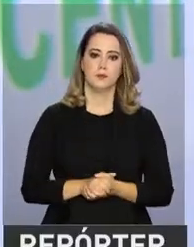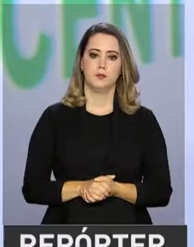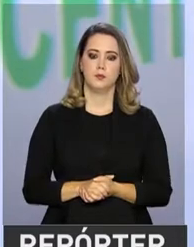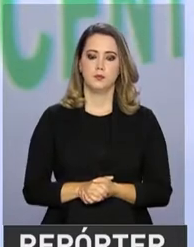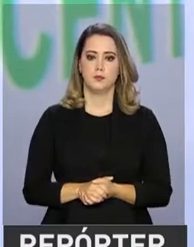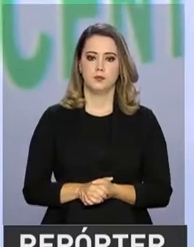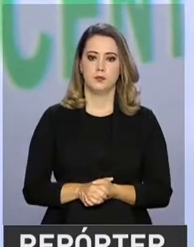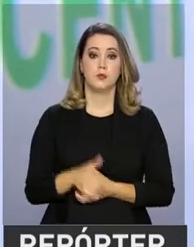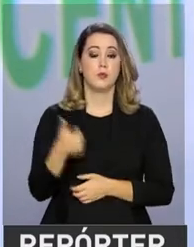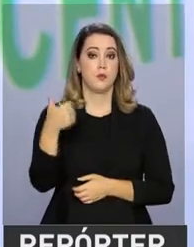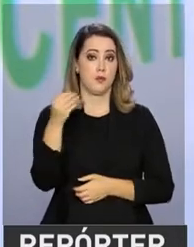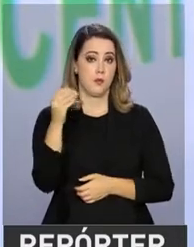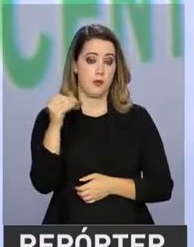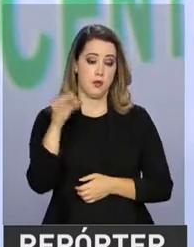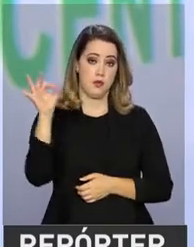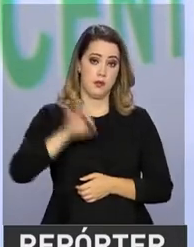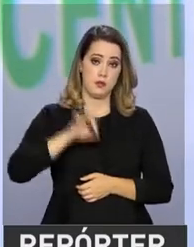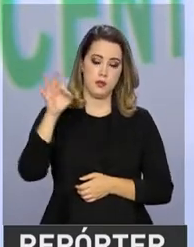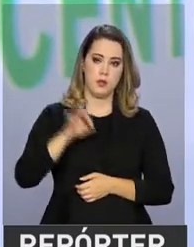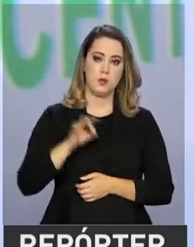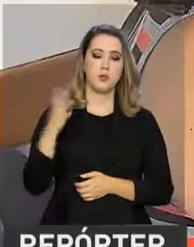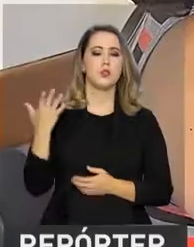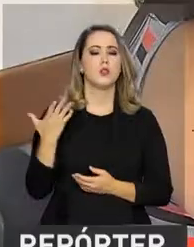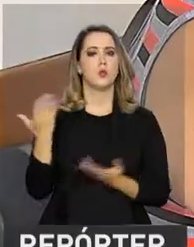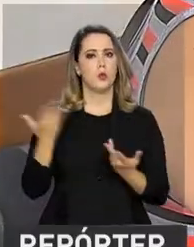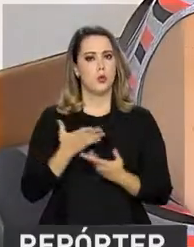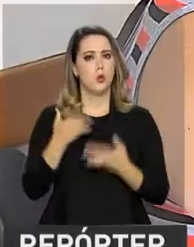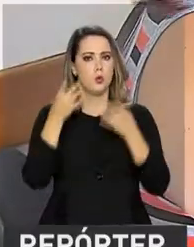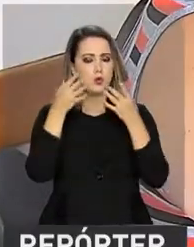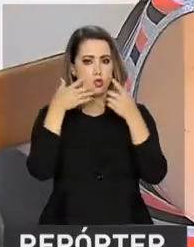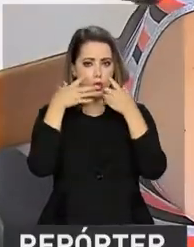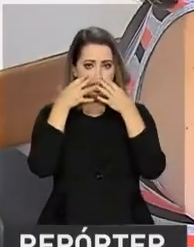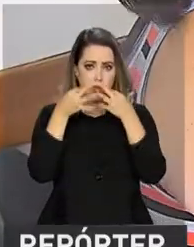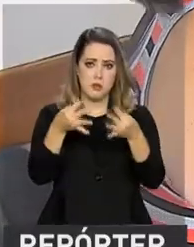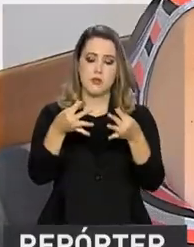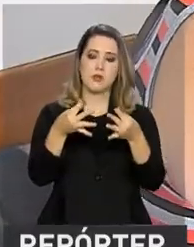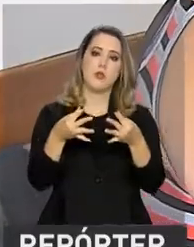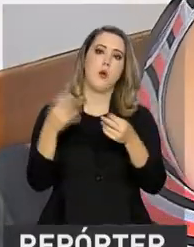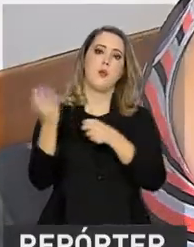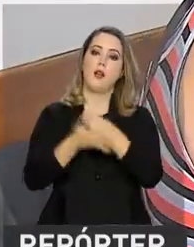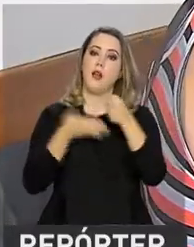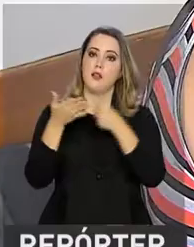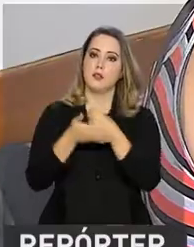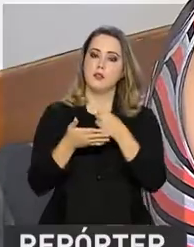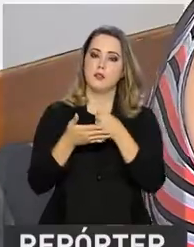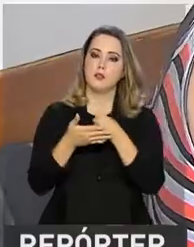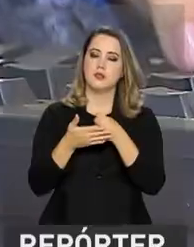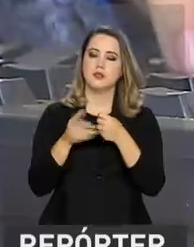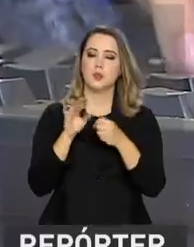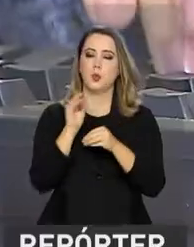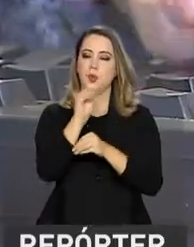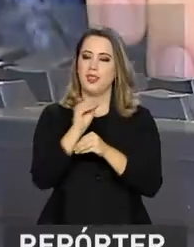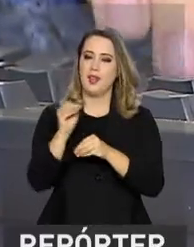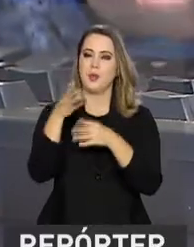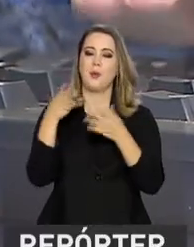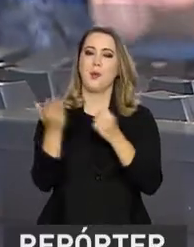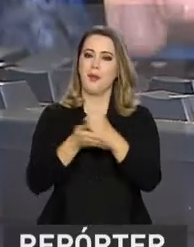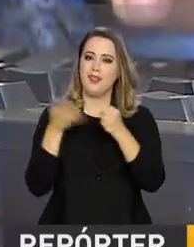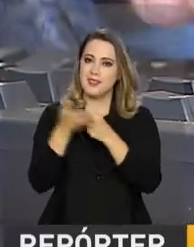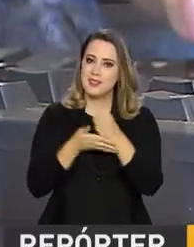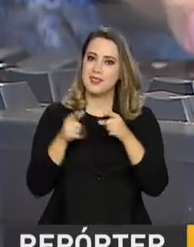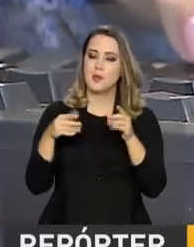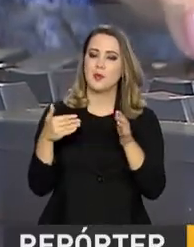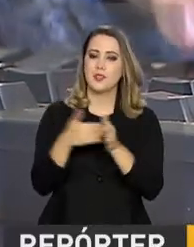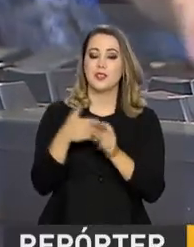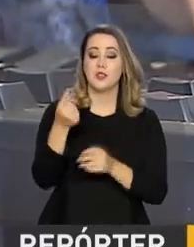100% dos serviços da atenção básica informatizados até o final de 2018 essa é a meta